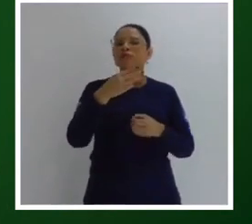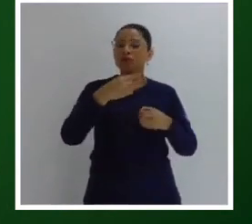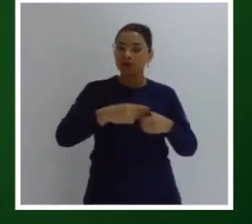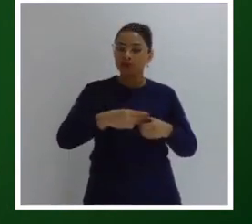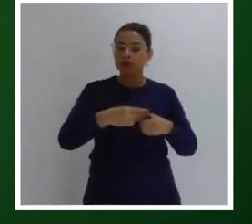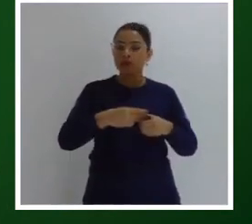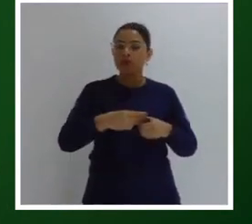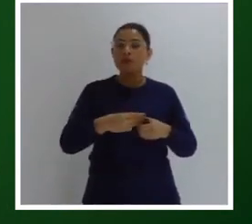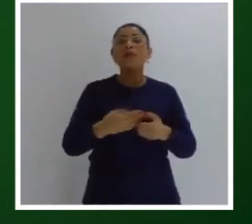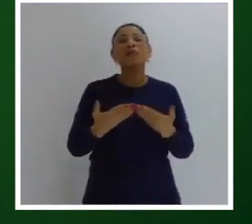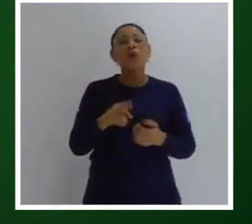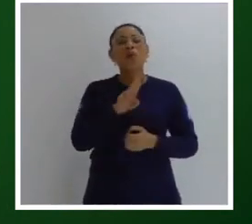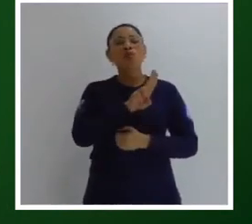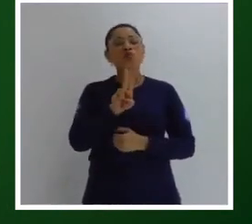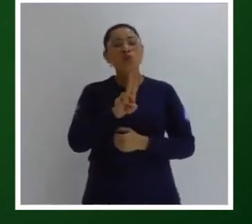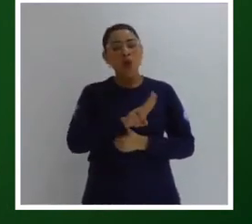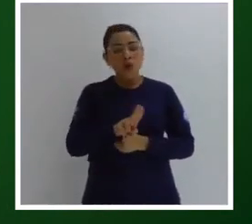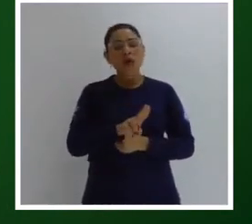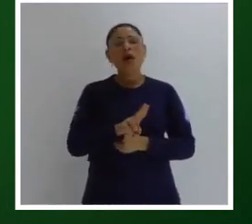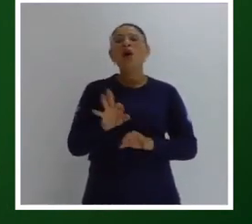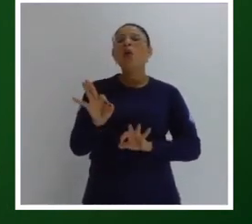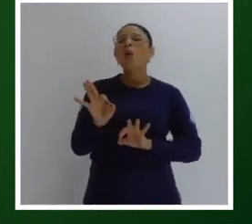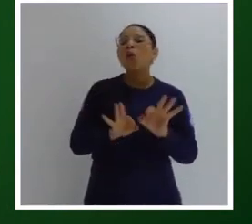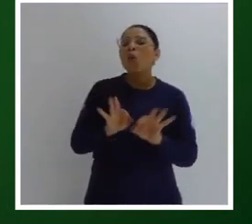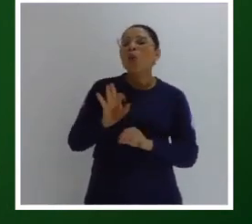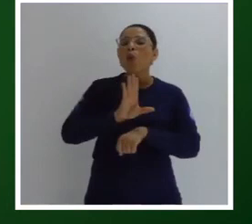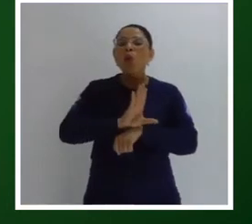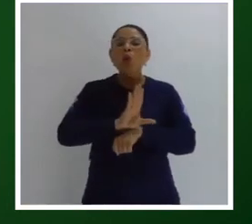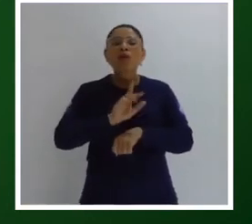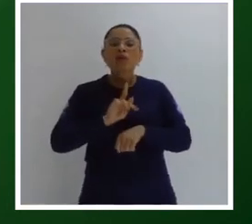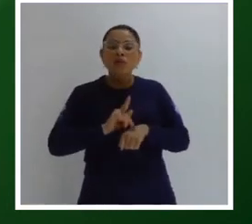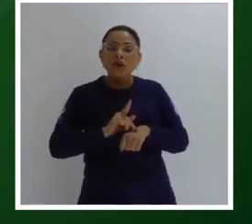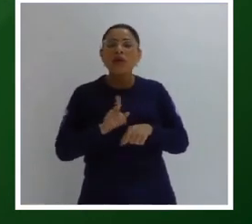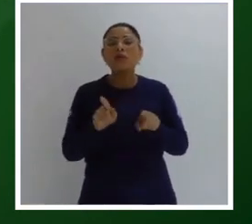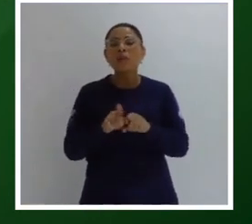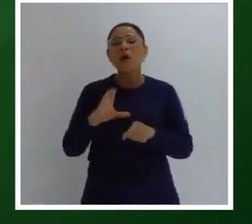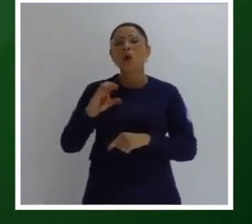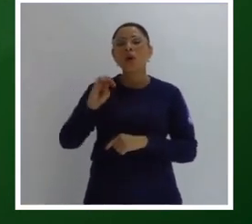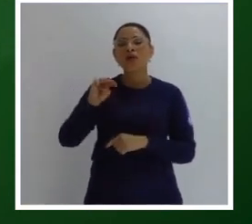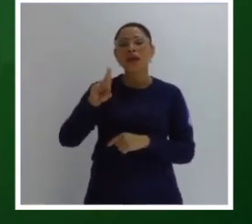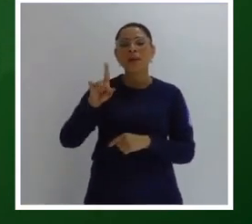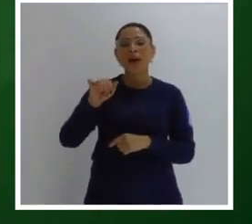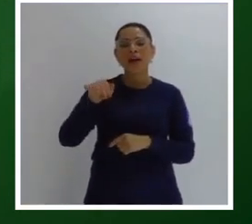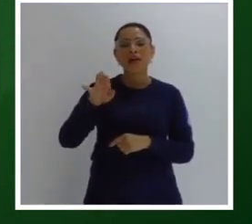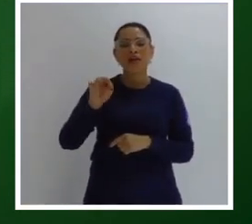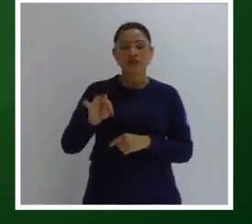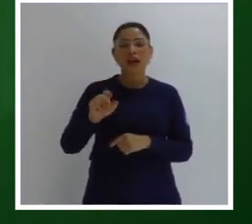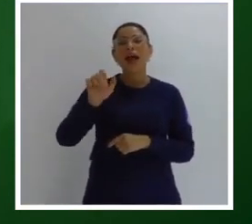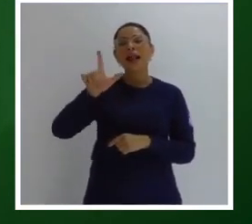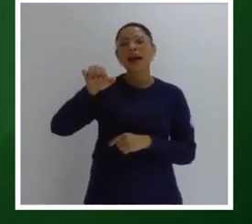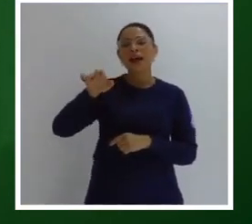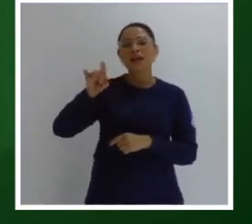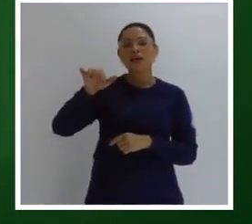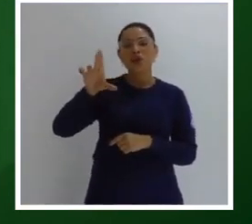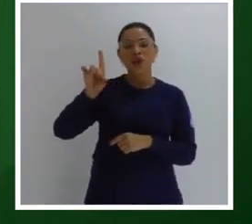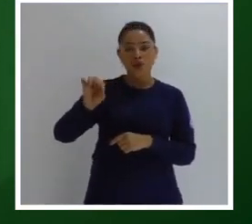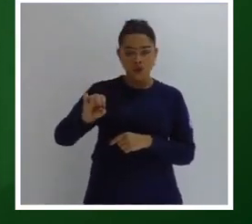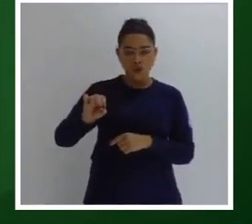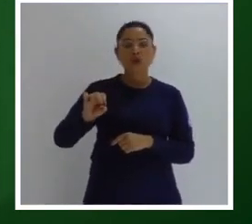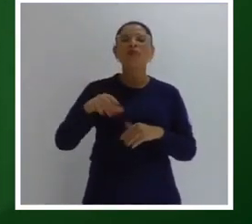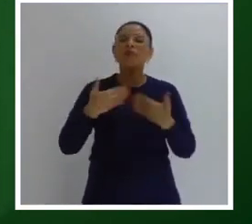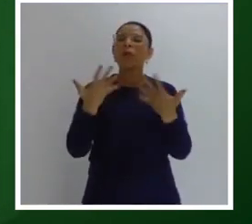em nome dele o coordenador da câmara técnica de Educação do condemática é o professor Leandro Bassi Então